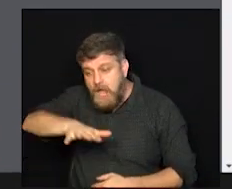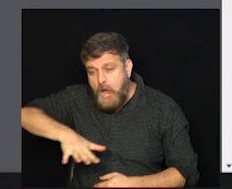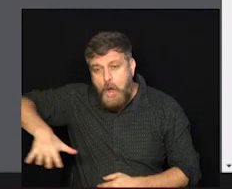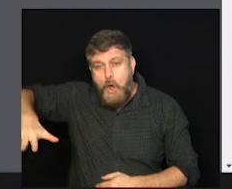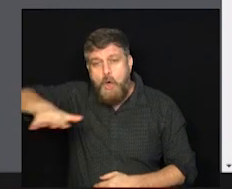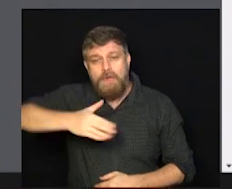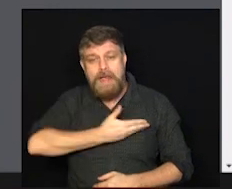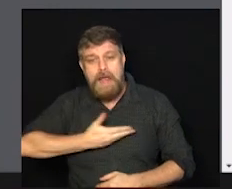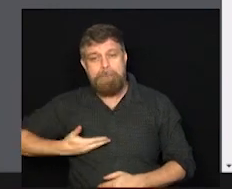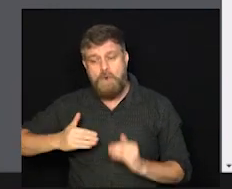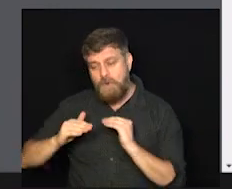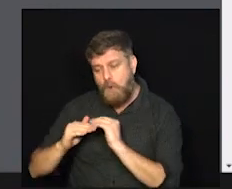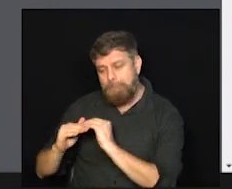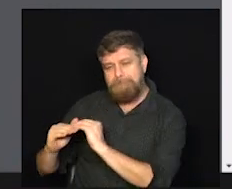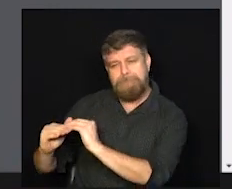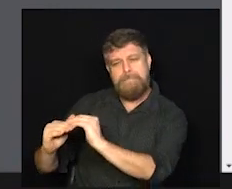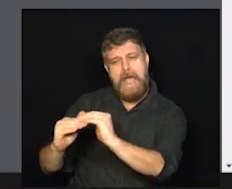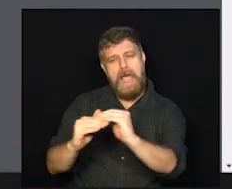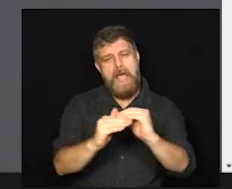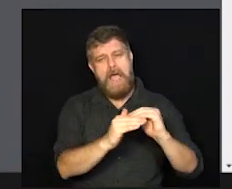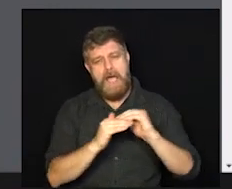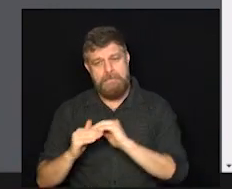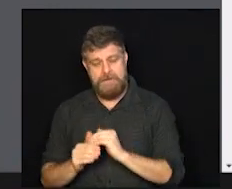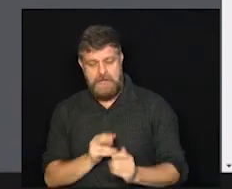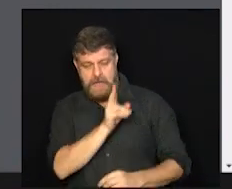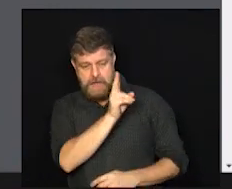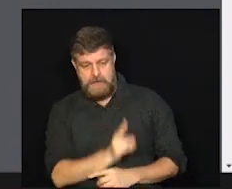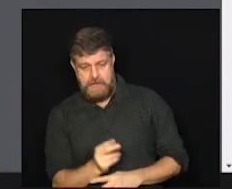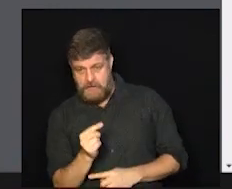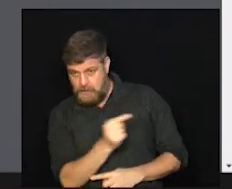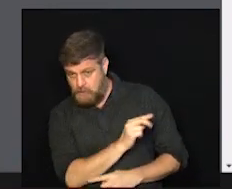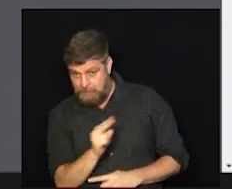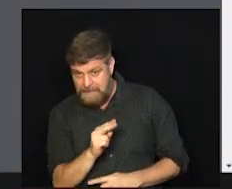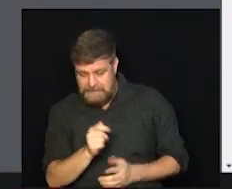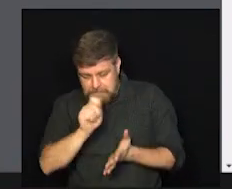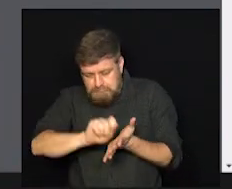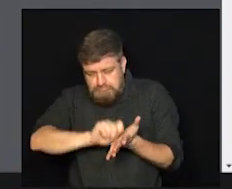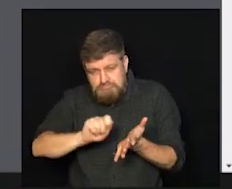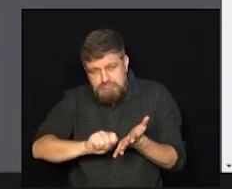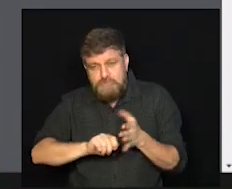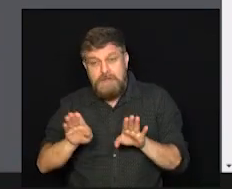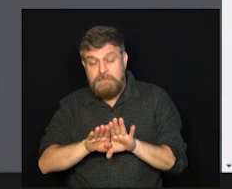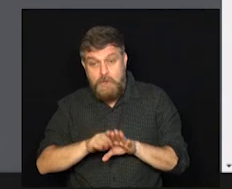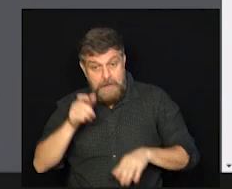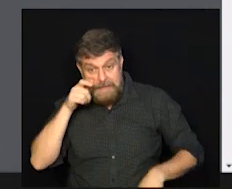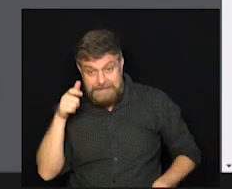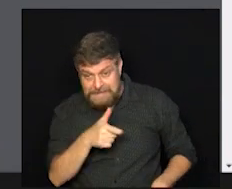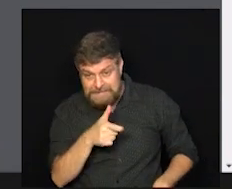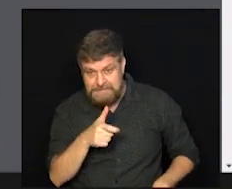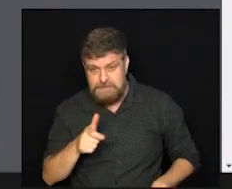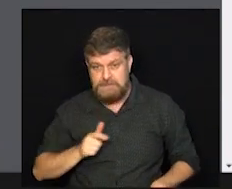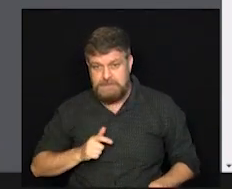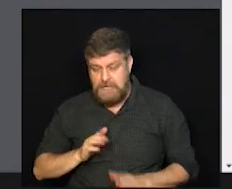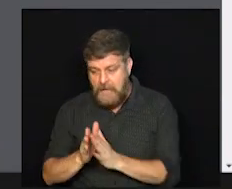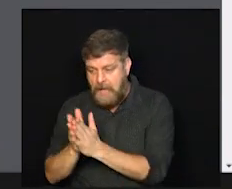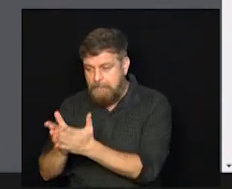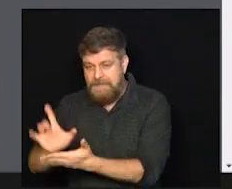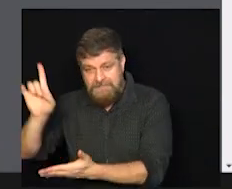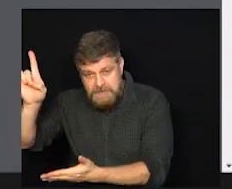para todos. E ele destaca, o Padre Beoso, também uma coisa muito interessante. Que, através da leitura popular da Bíblia,